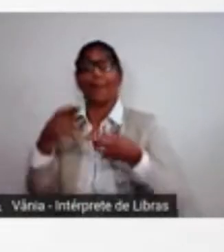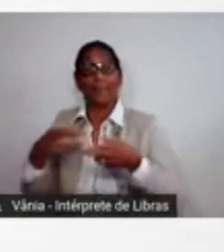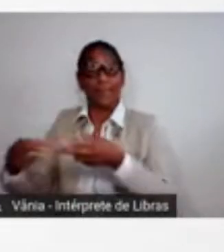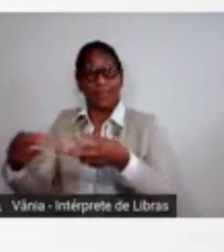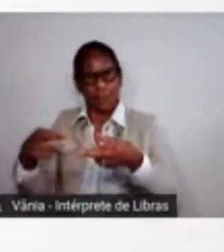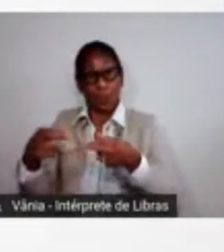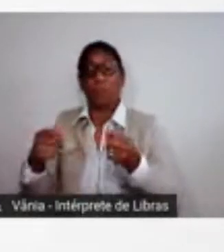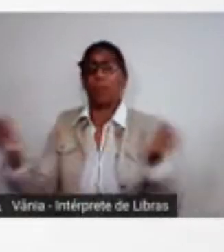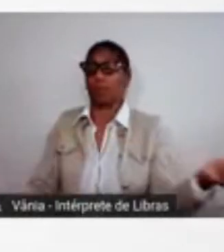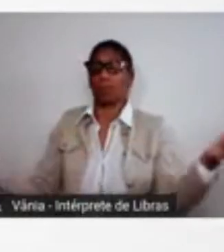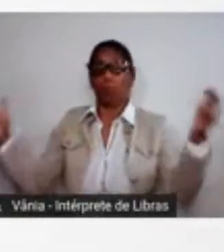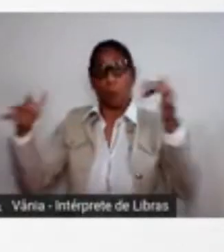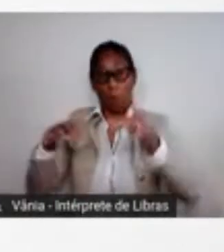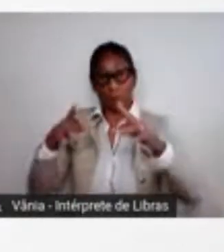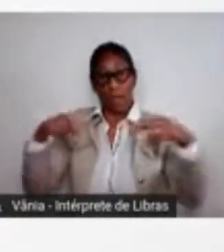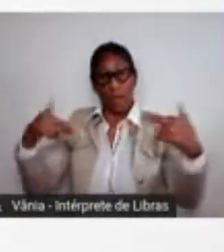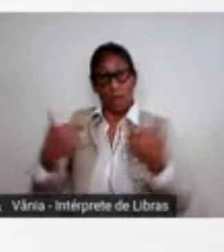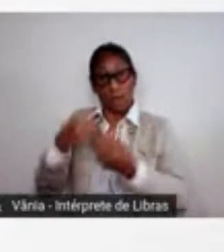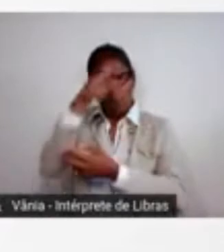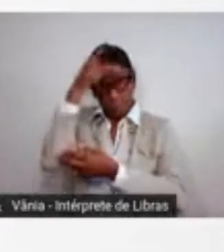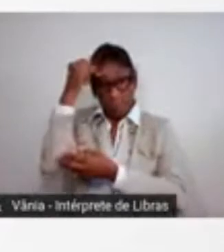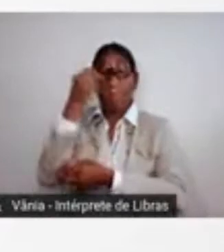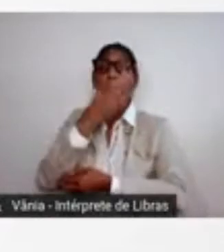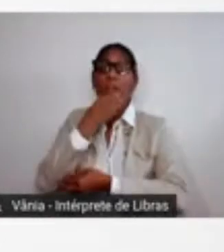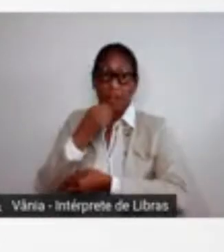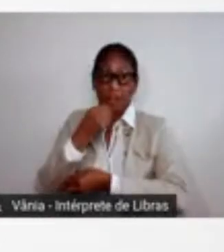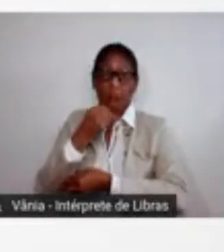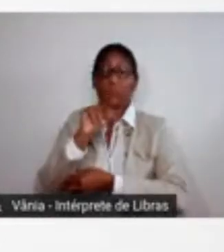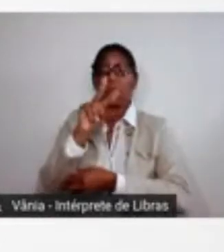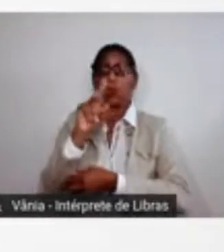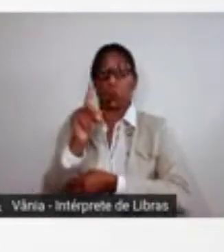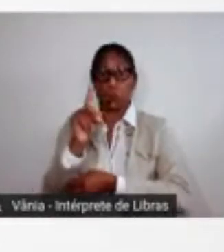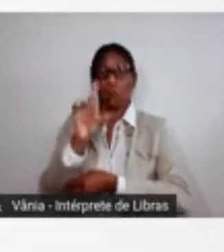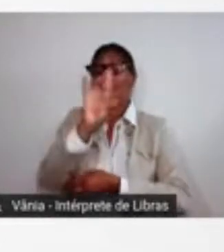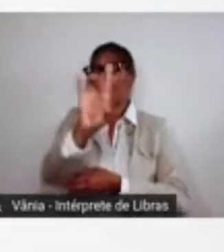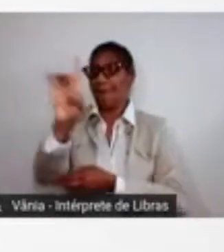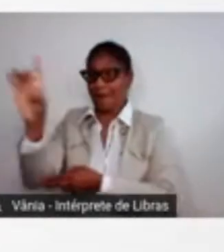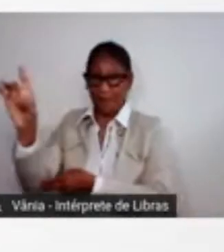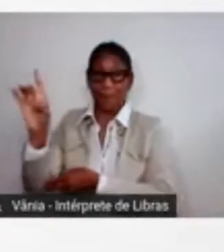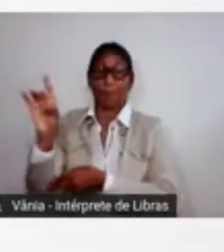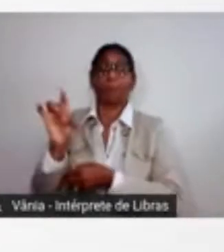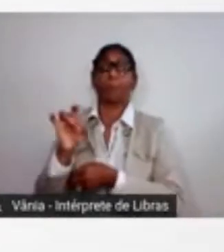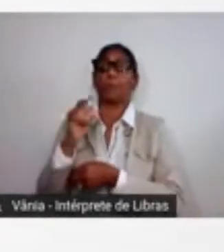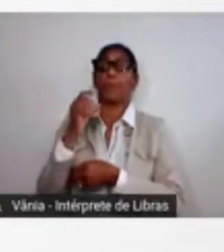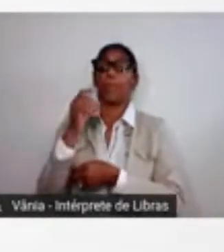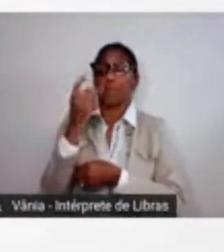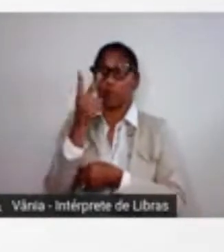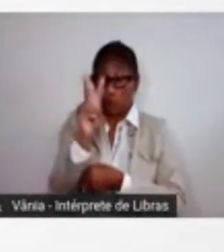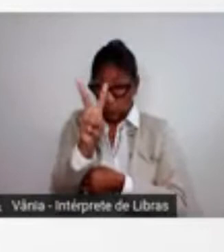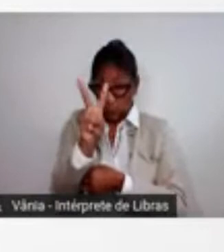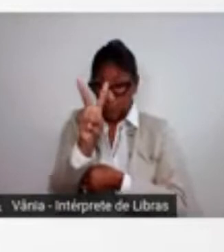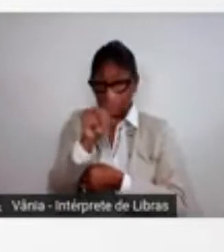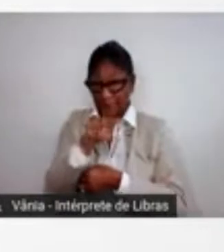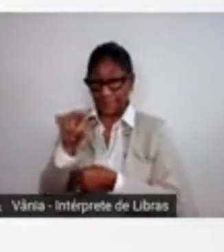que se reunir, os prefeitos de cada uma das 21 regiões, e por 2/3,